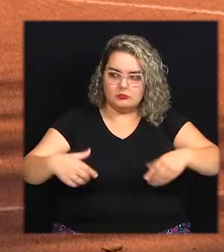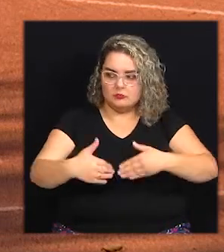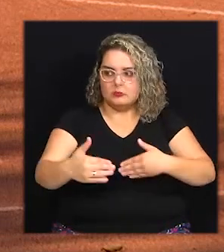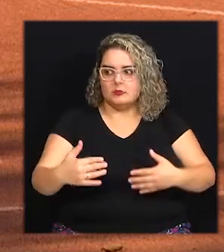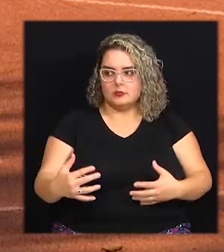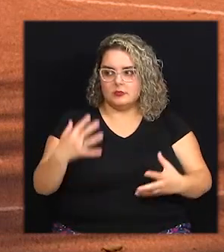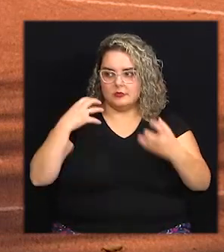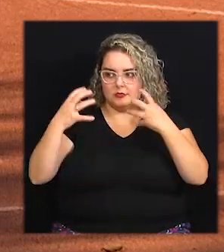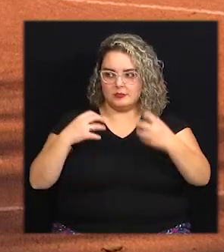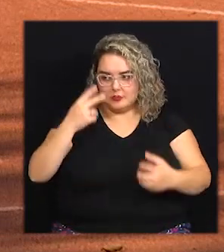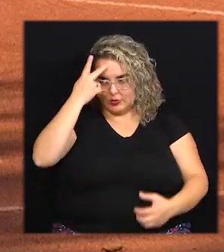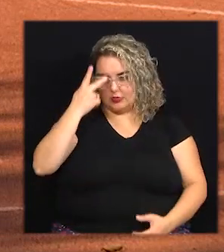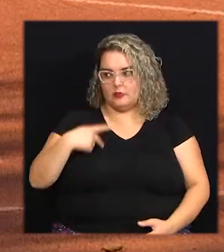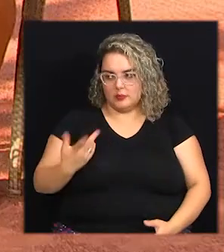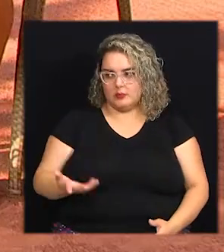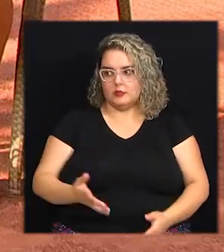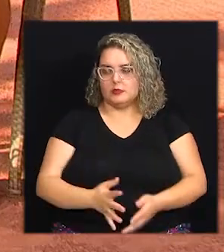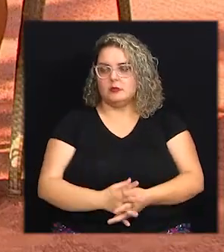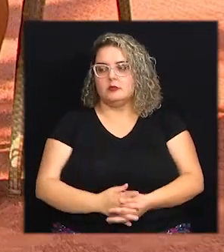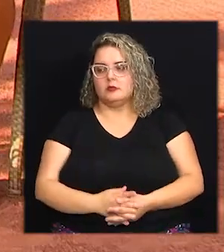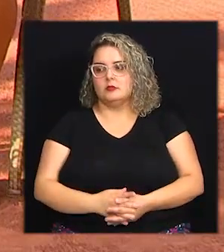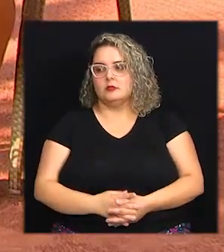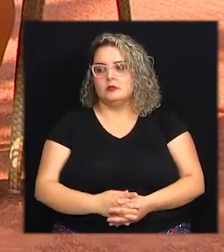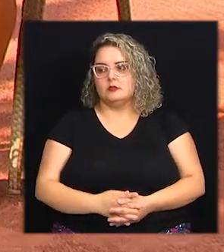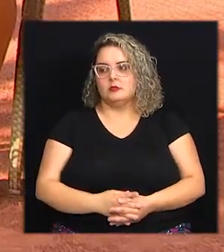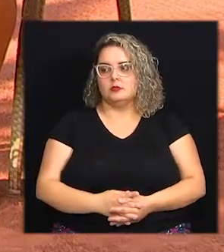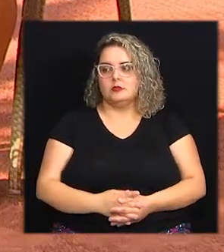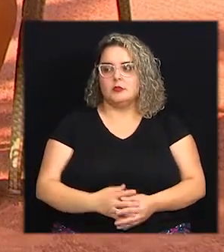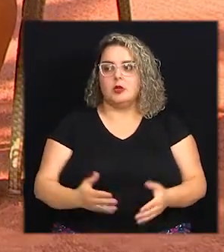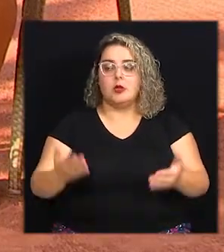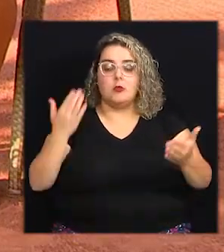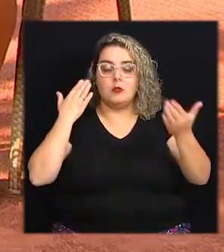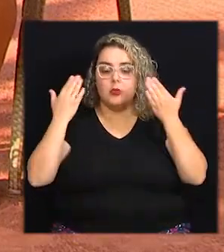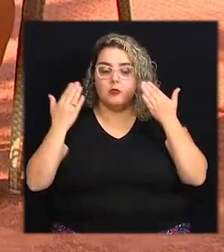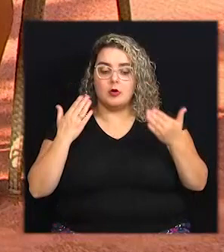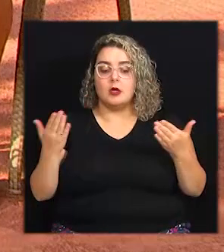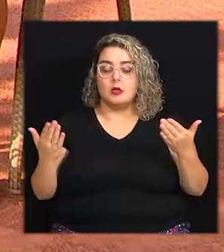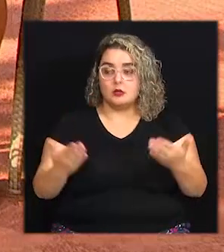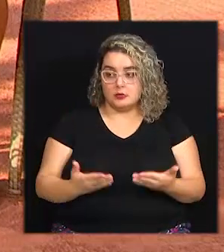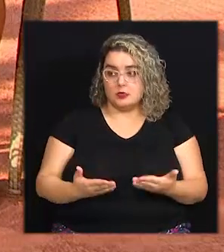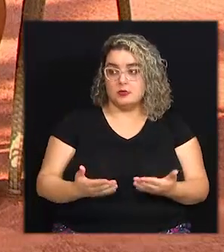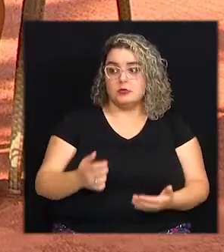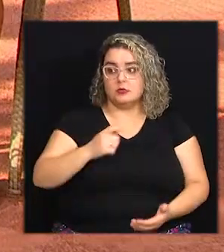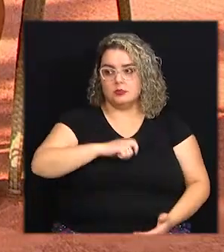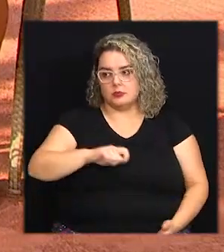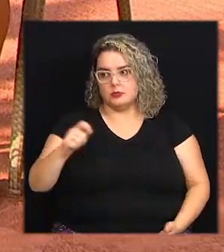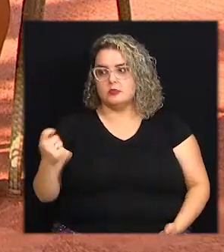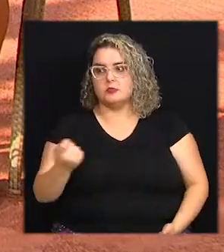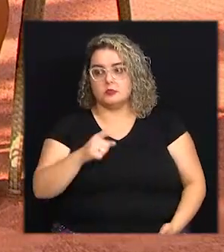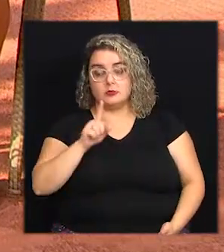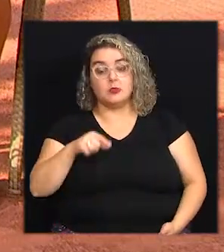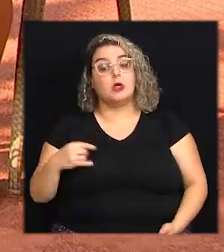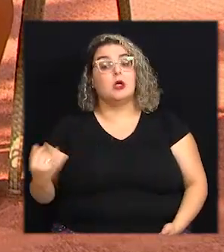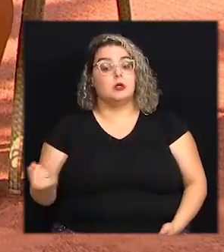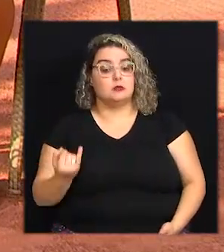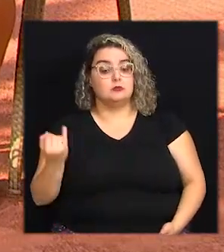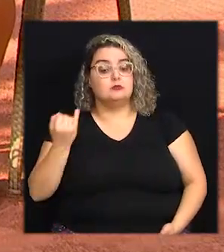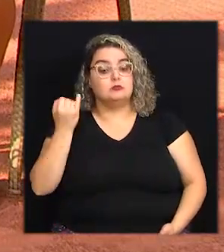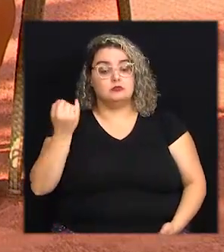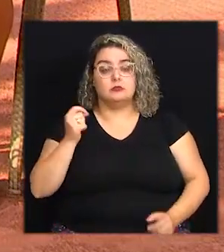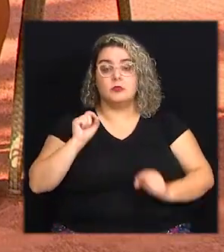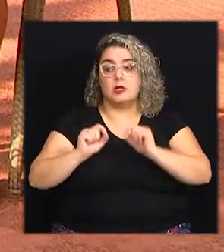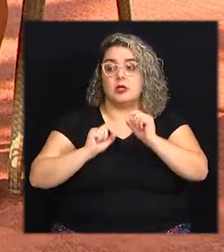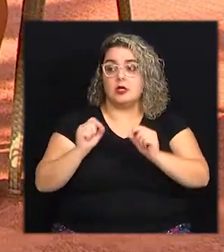quadra, eu sou mais esquentado comigo mesmo. Tá. Sobre o lado psicológico agora, que no tênis é muito